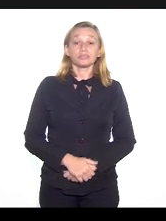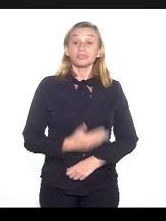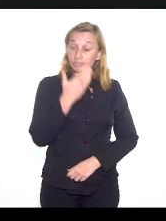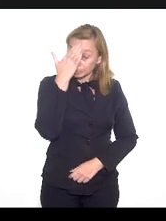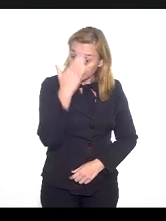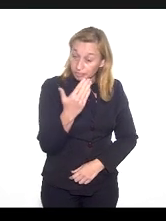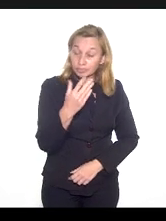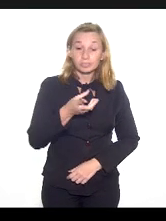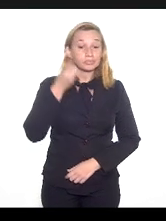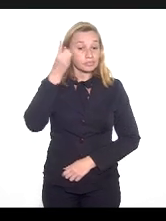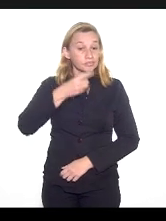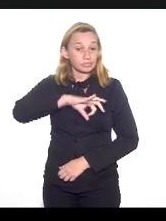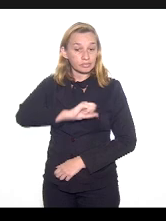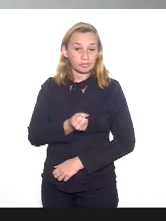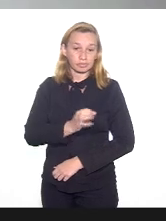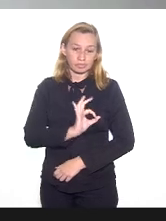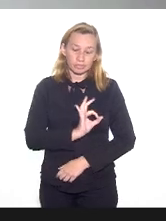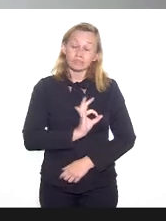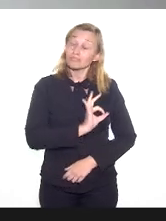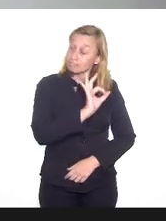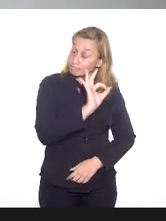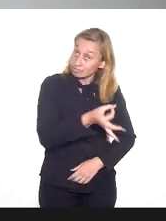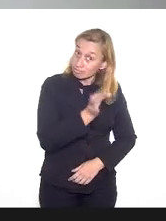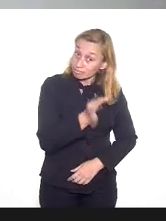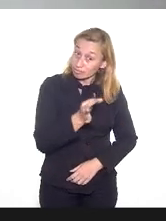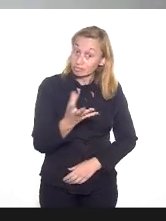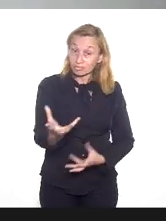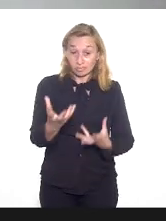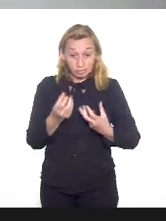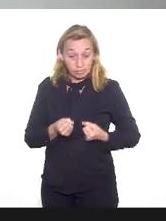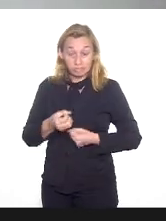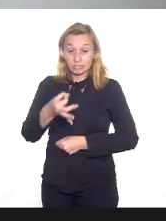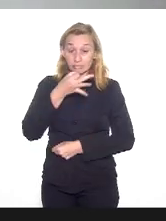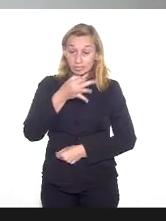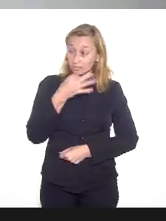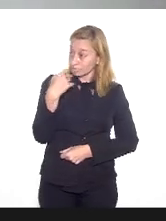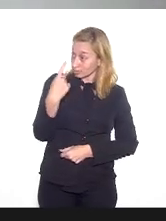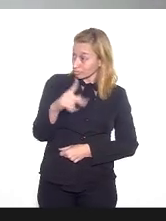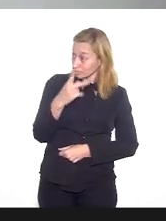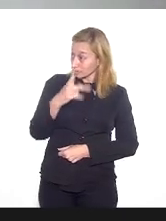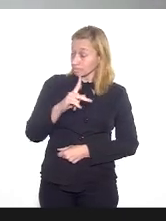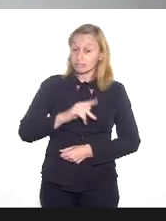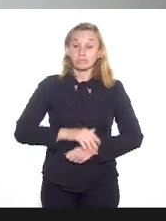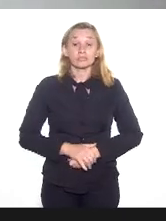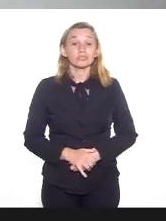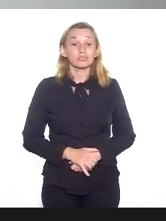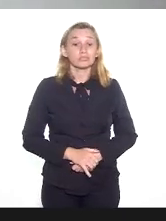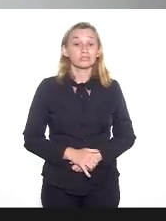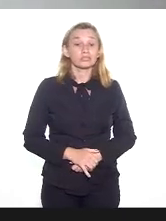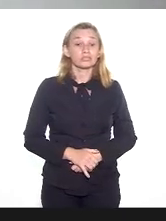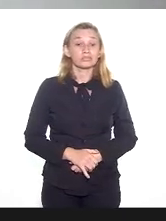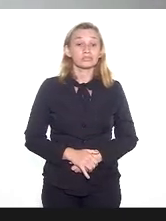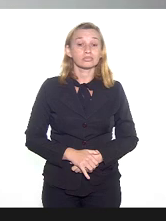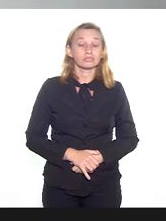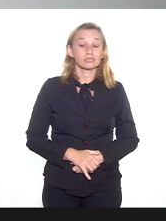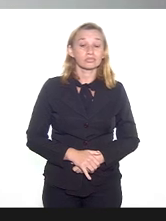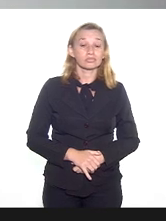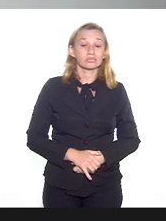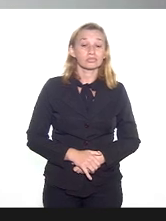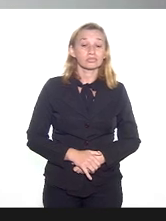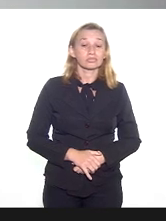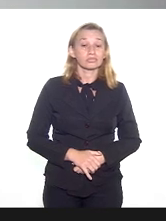Obrigado, deputado Marta Rocha. Certamente vamos acolher essa sugestão de Vossa Excelência, e vamos